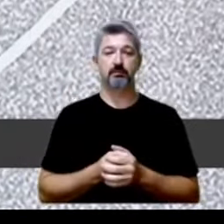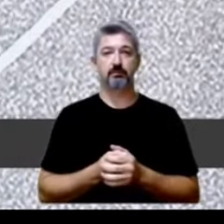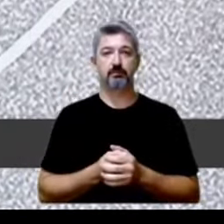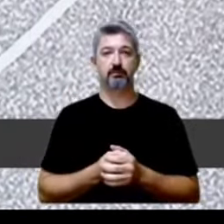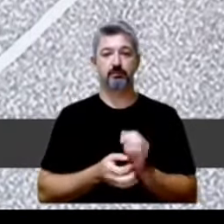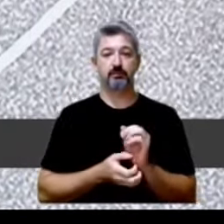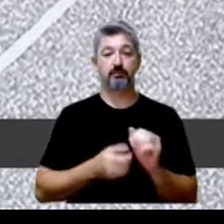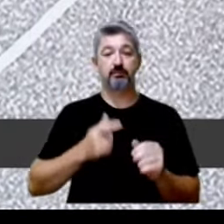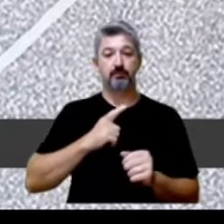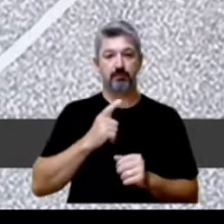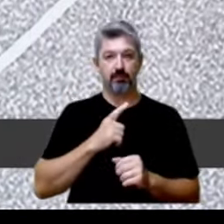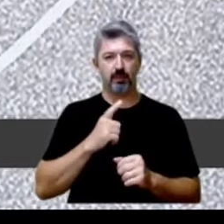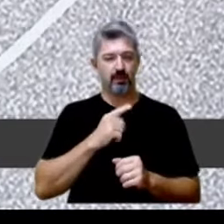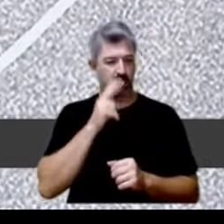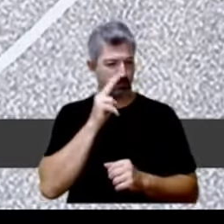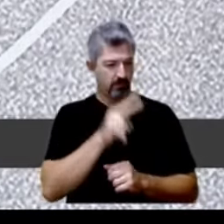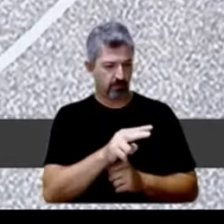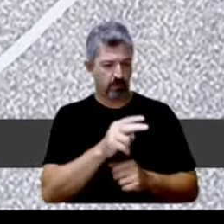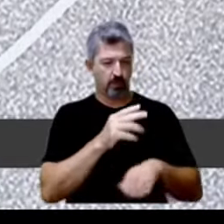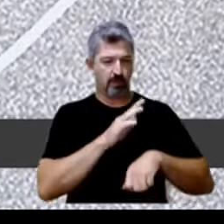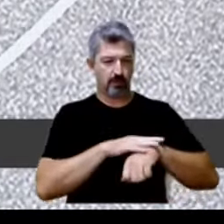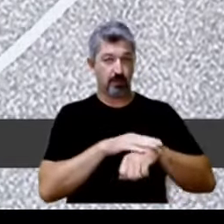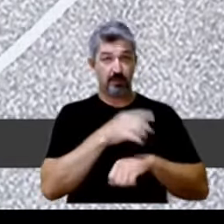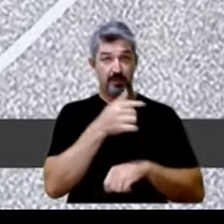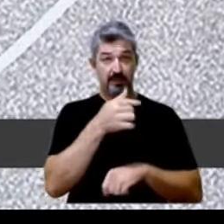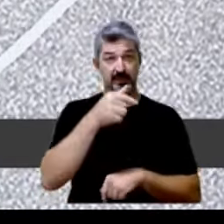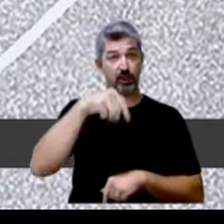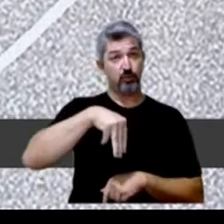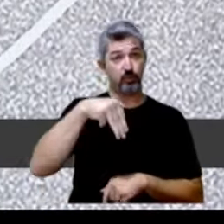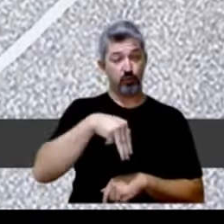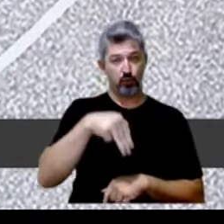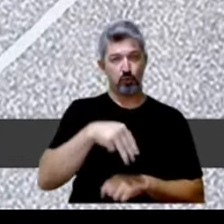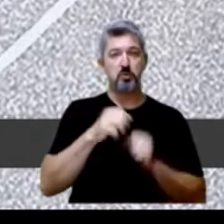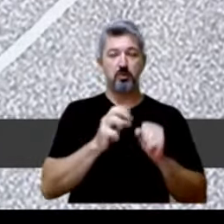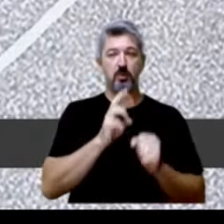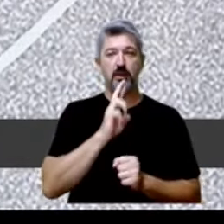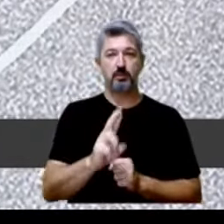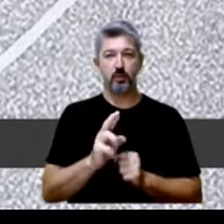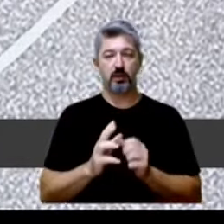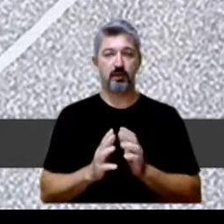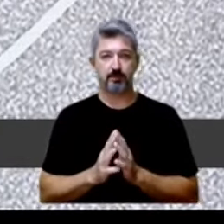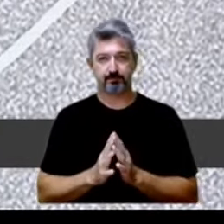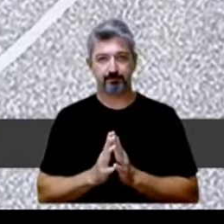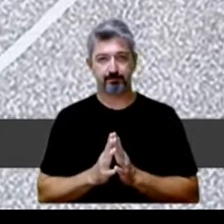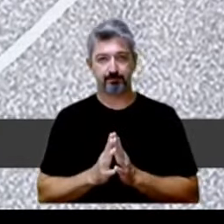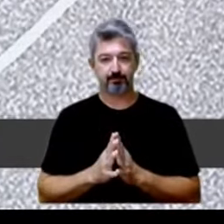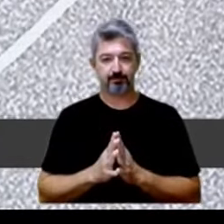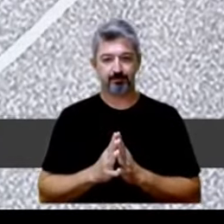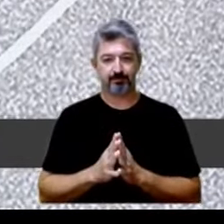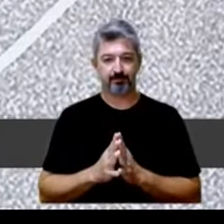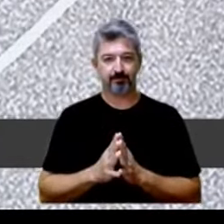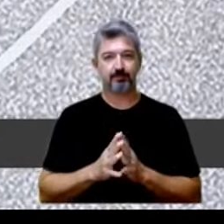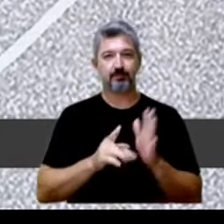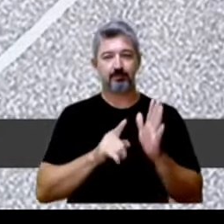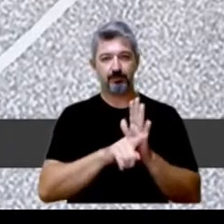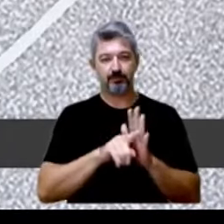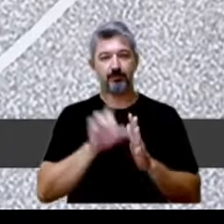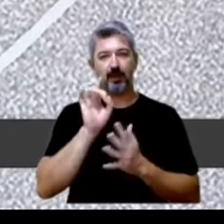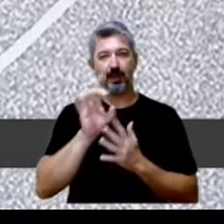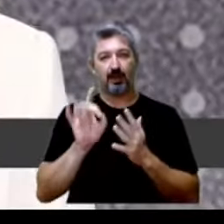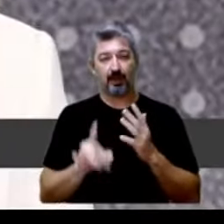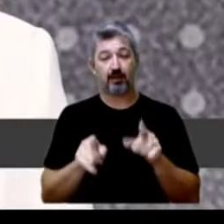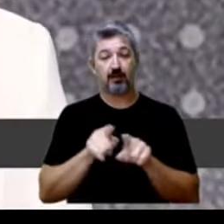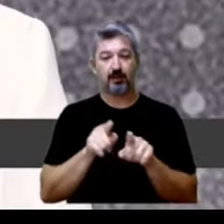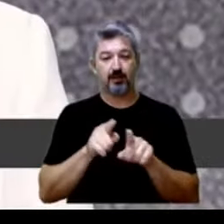tem, segundo aqui o nosso Que é o que cronômetro, você achou que 7 ela ia minutos responder, e isso. 6 Só que ela segundos não vai para fazer isso, porque responder ela é às super inteligente. perguntas e Ela é também orgulhosa. participar Exato.